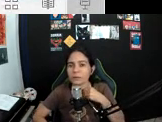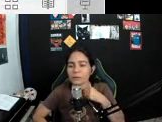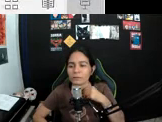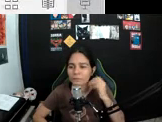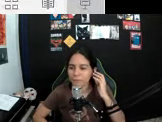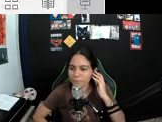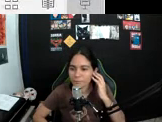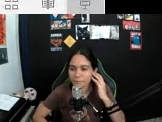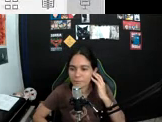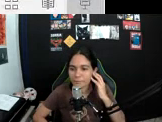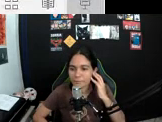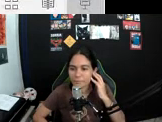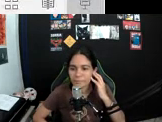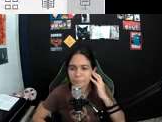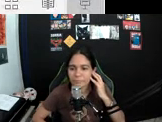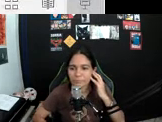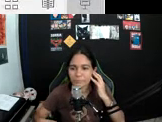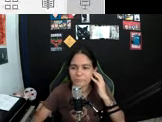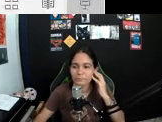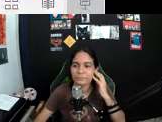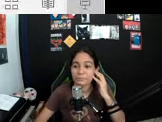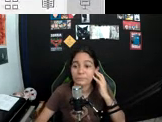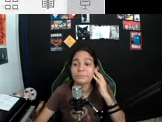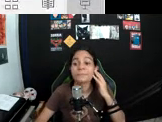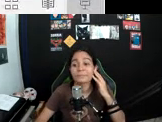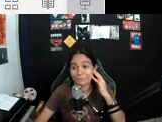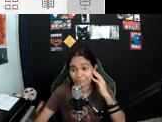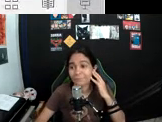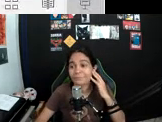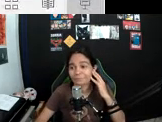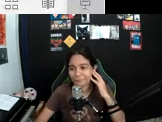É quem faz Quem faz doutorado.